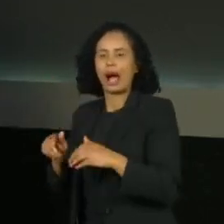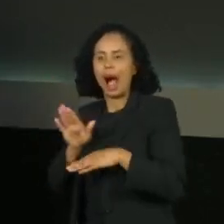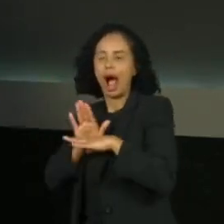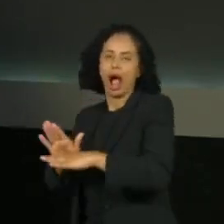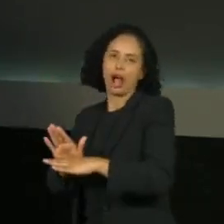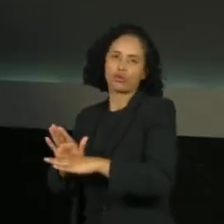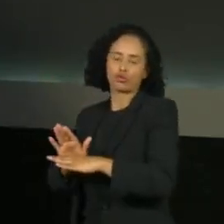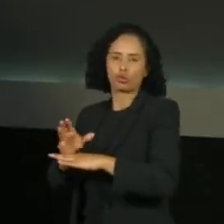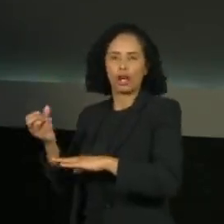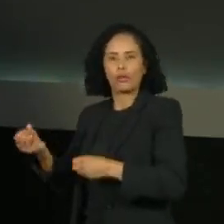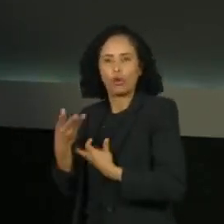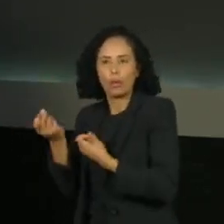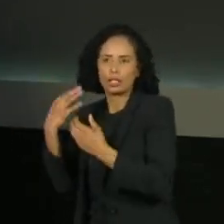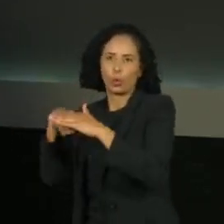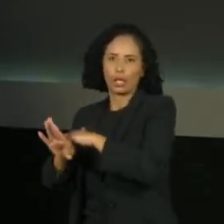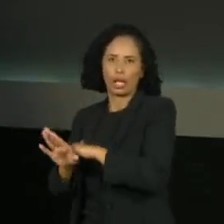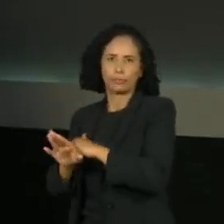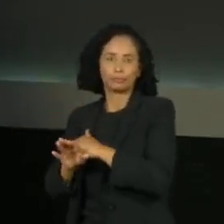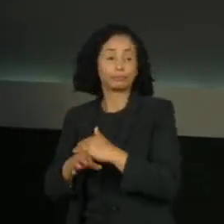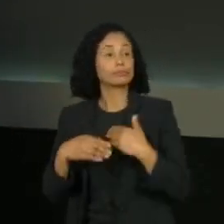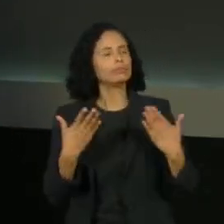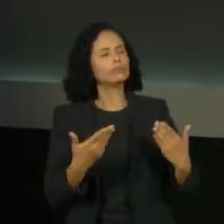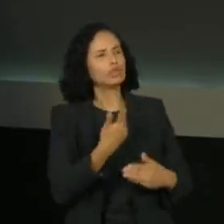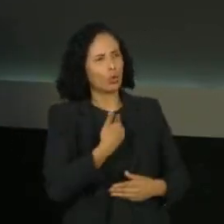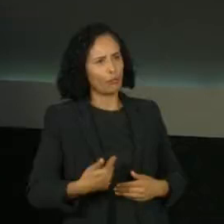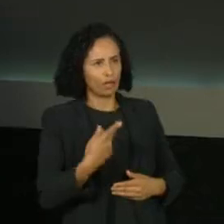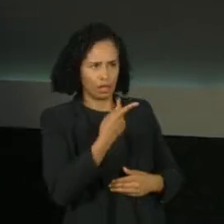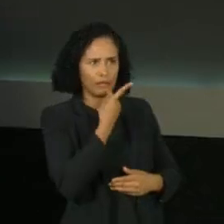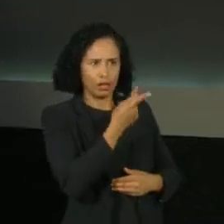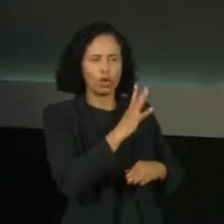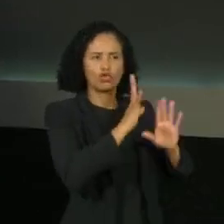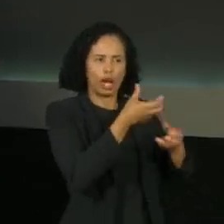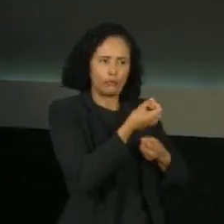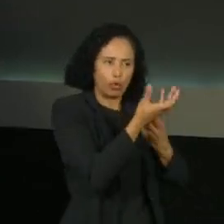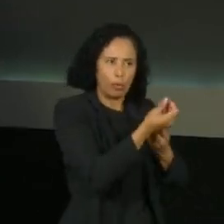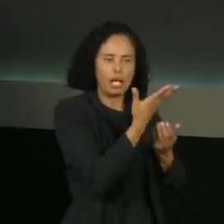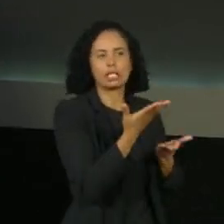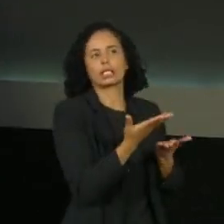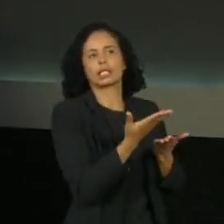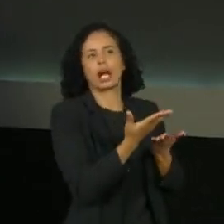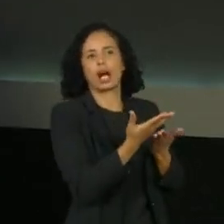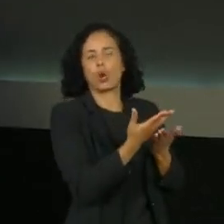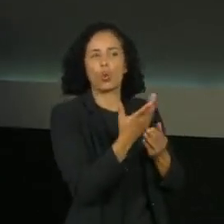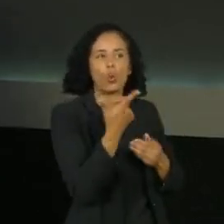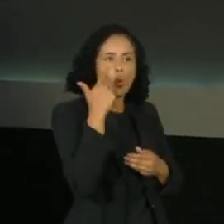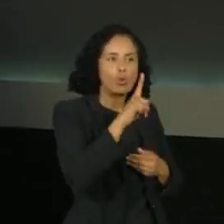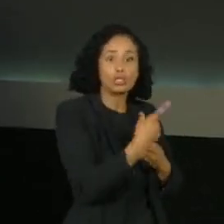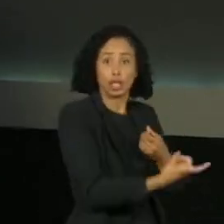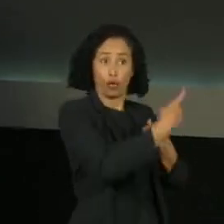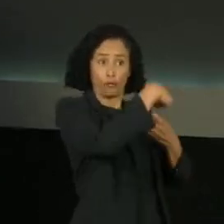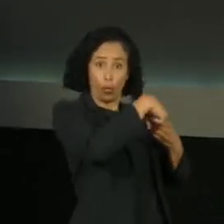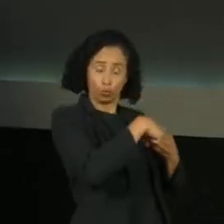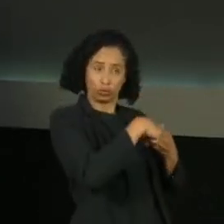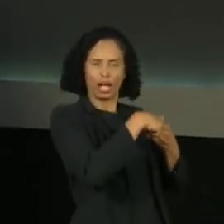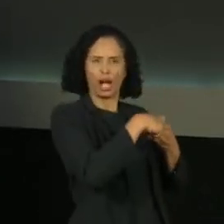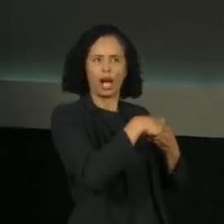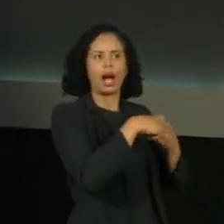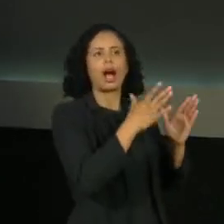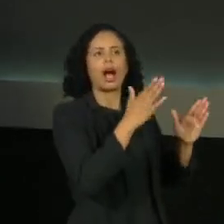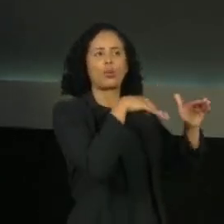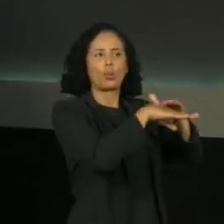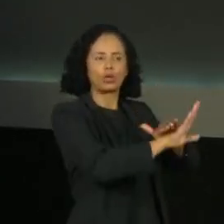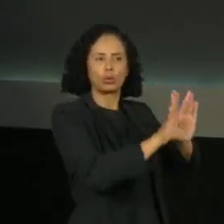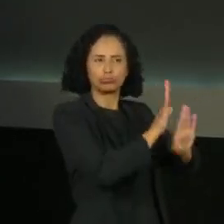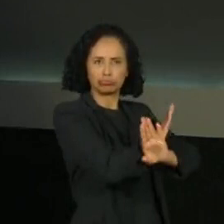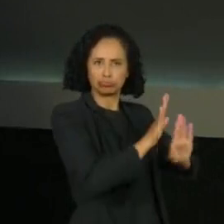os dados, o Conect SUS ainda não está funcionando. Seja como for, mesmo que o governo tenha recuperado esses dados